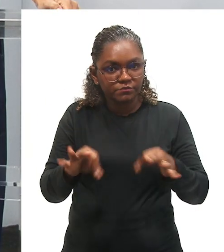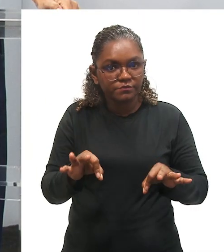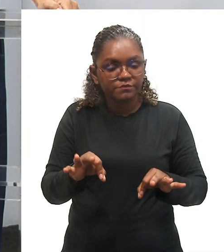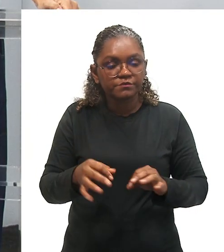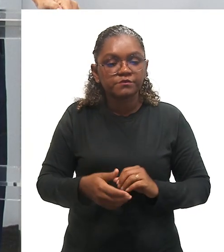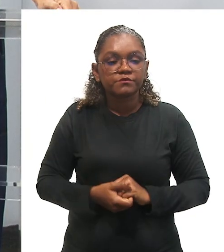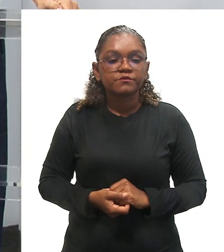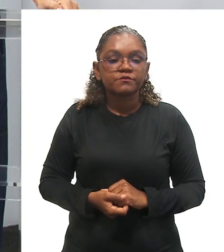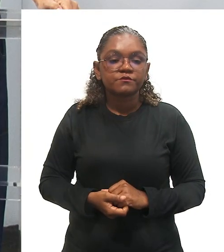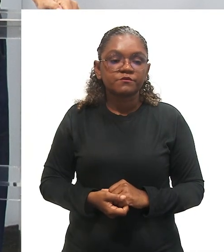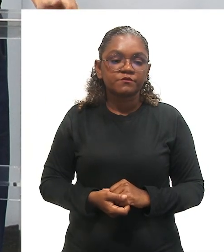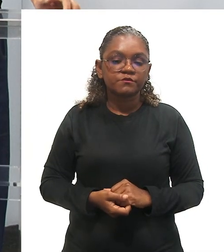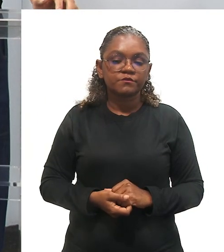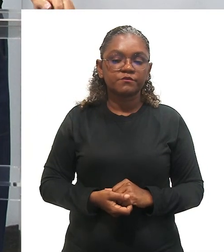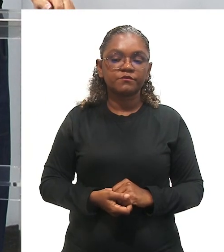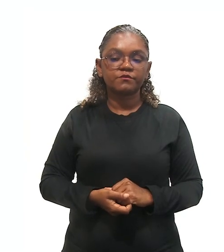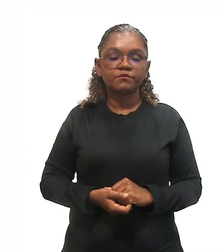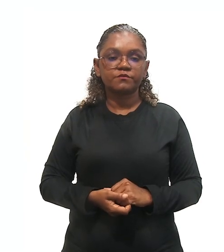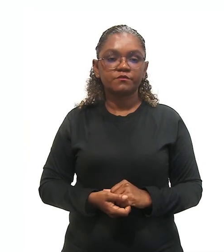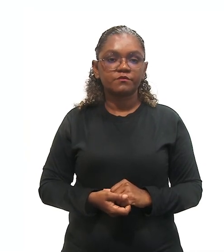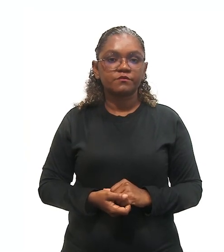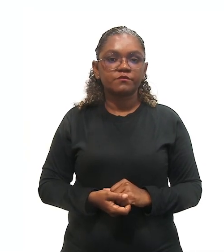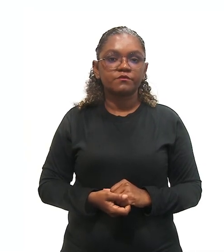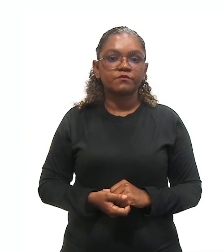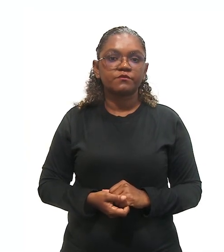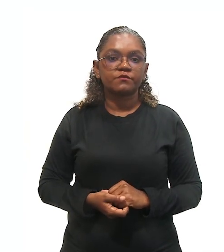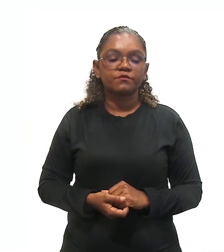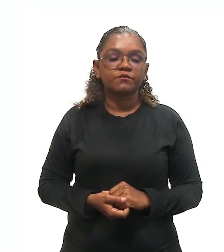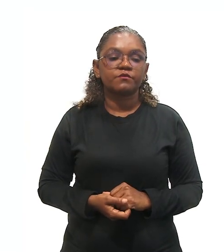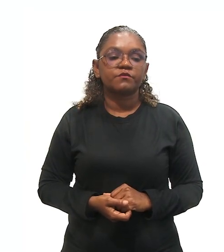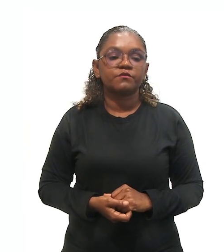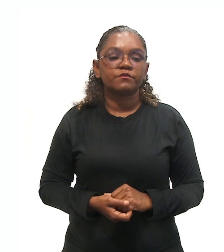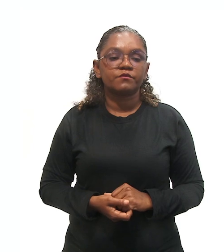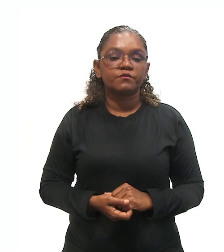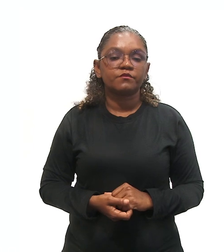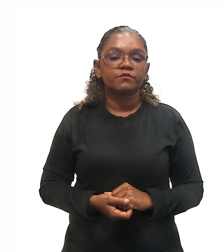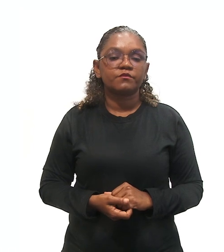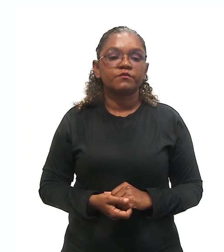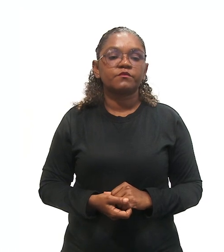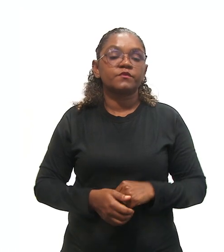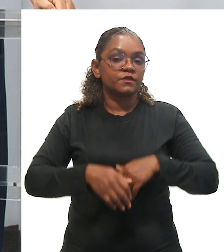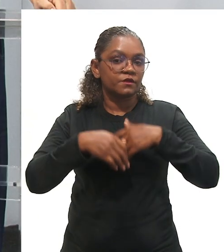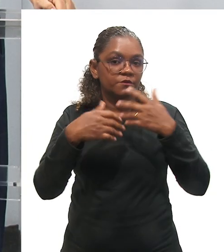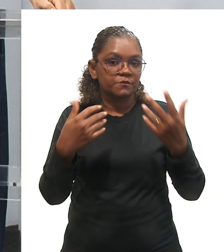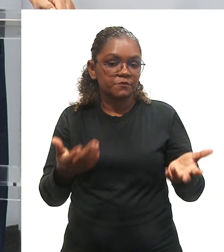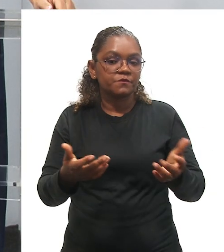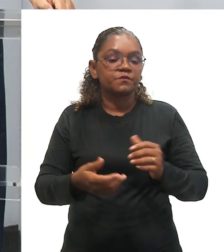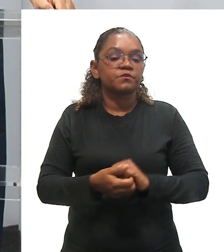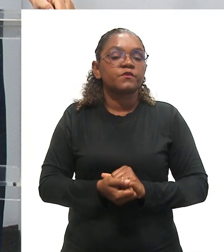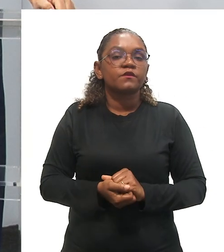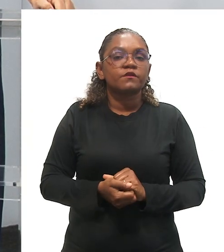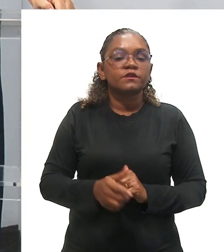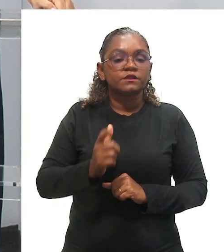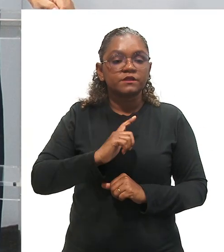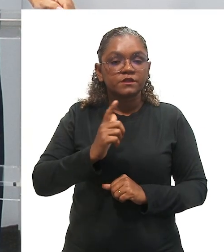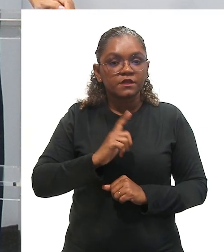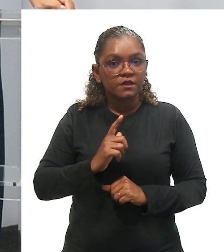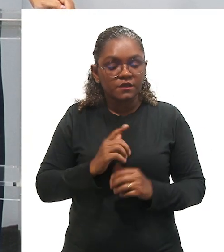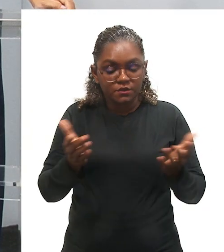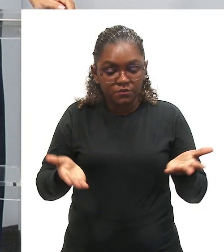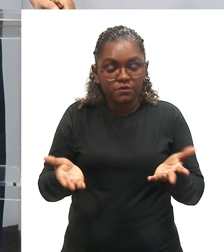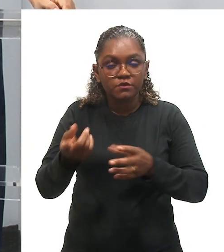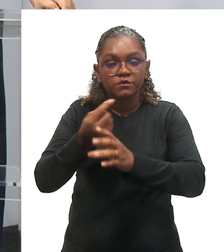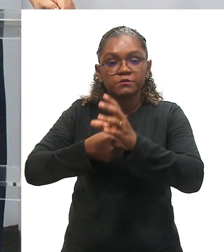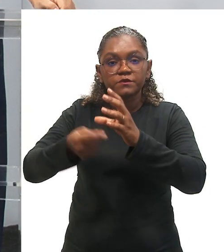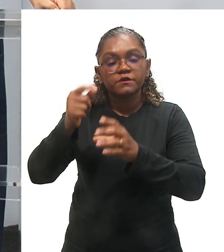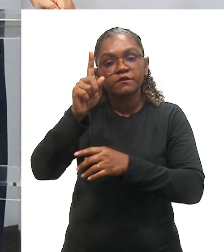certo? A disponibilidade dos recursos públicos e seu controle. A contabilidade está aqui